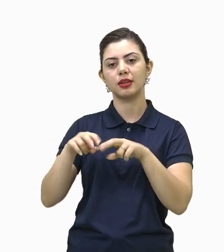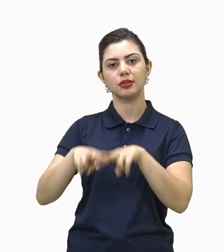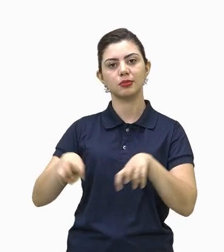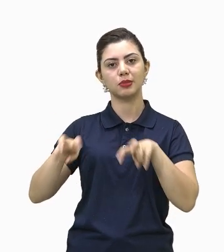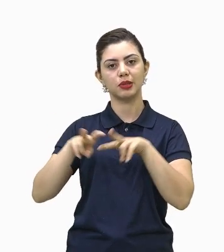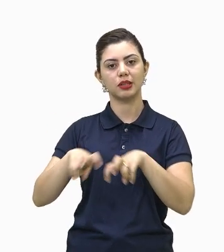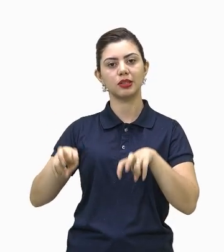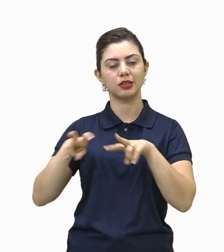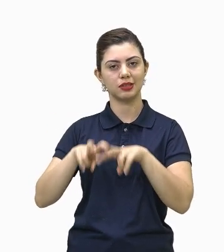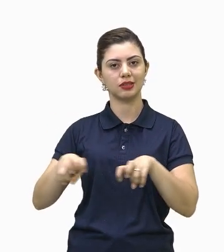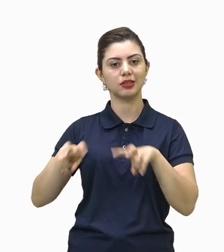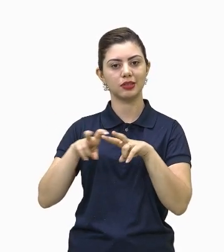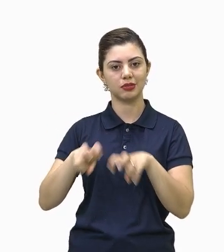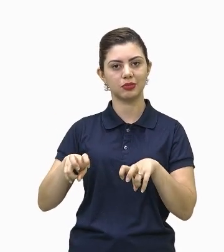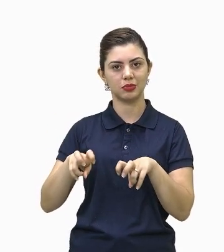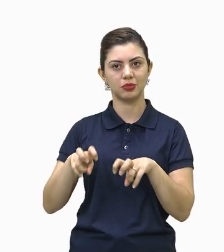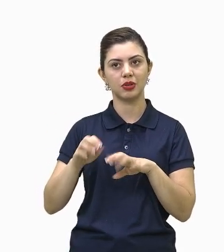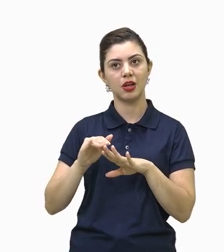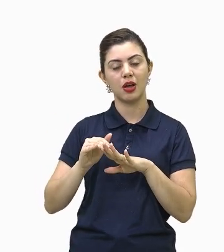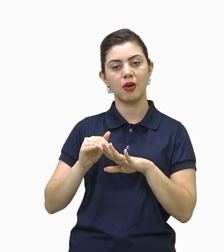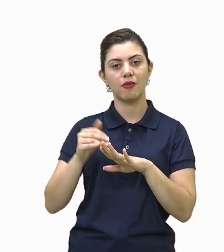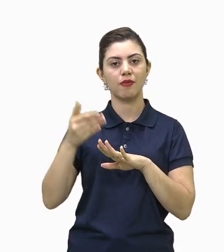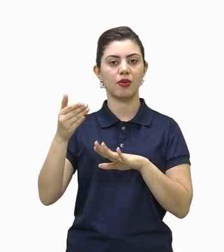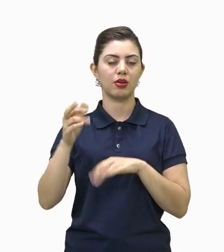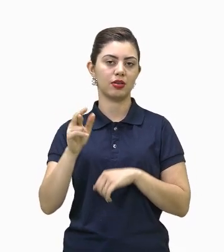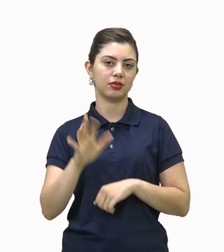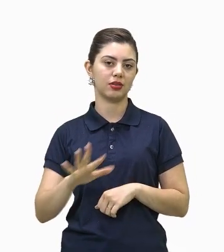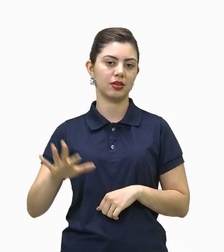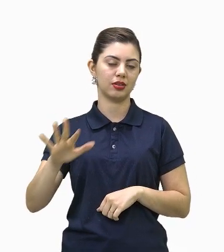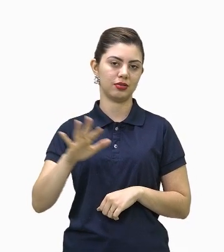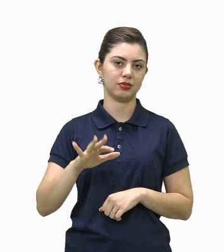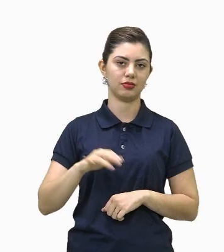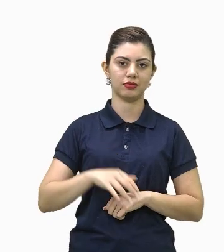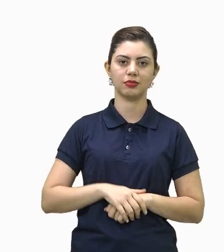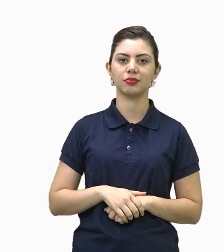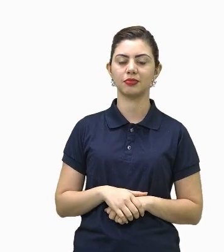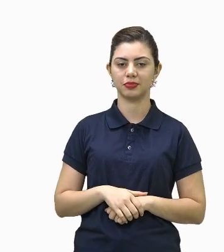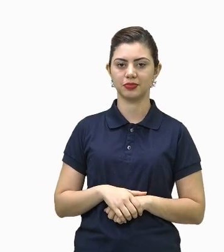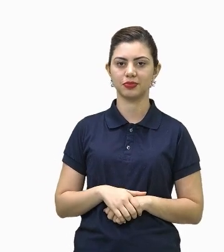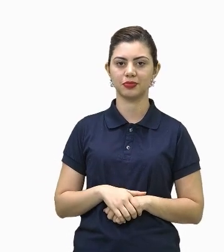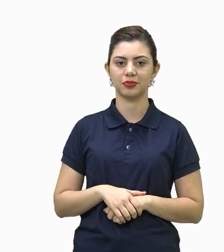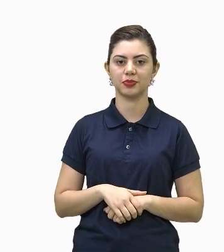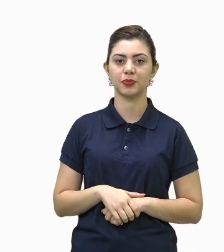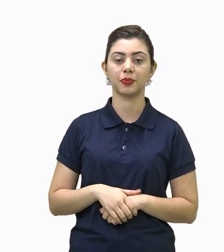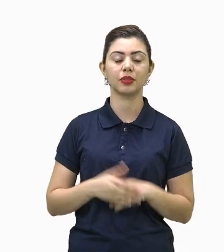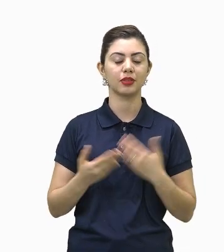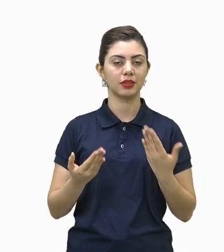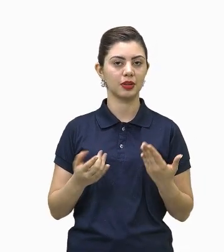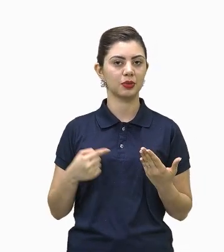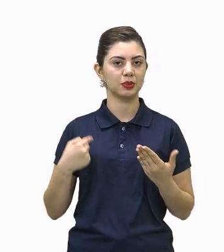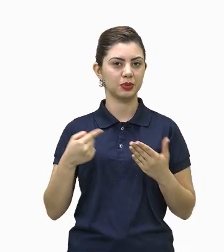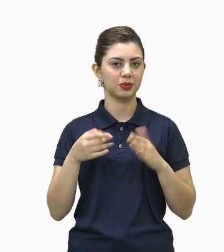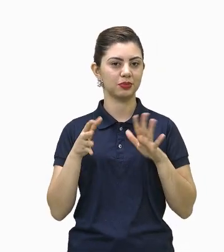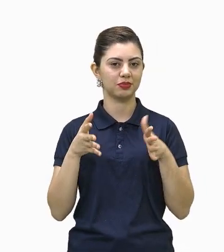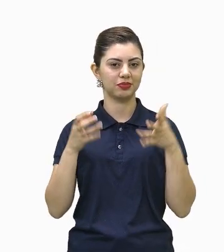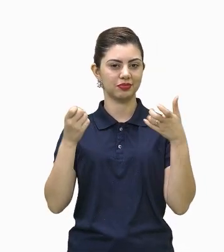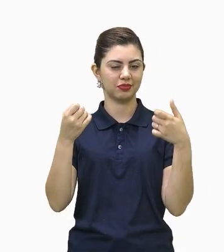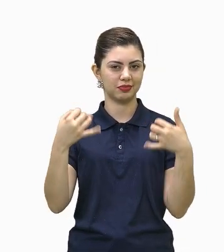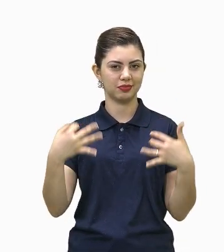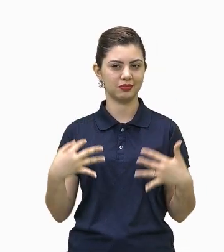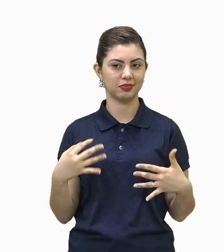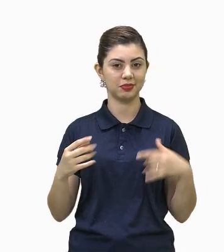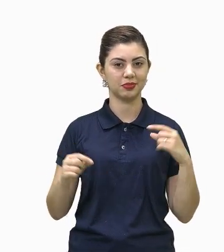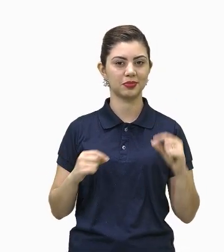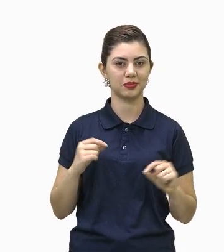Só que agora, né, fora, então, dessa região aqui do Brasil, tá certo? Então, agora falamos,